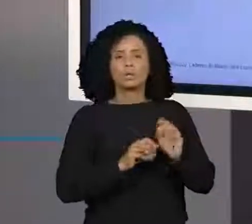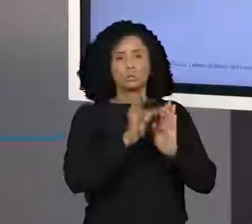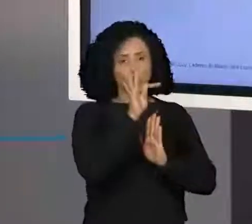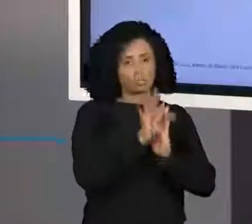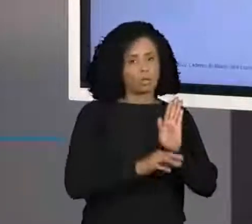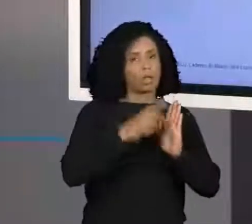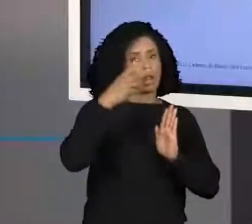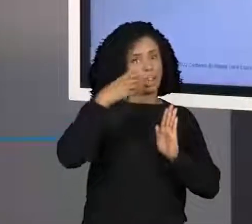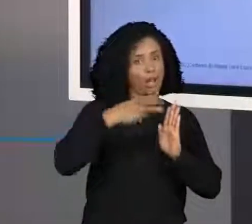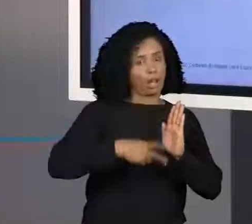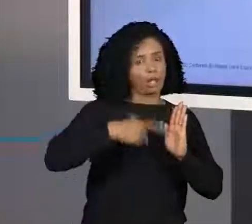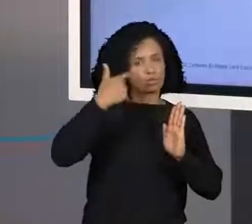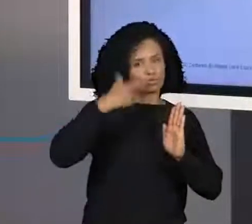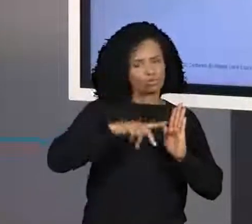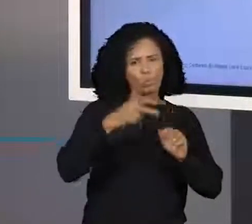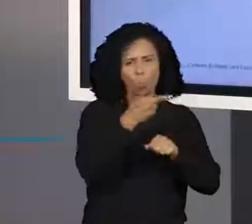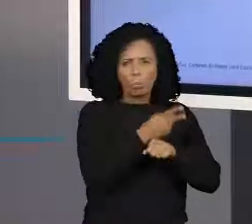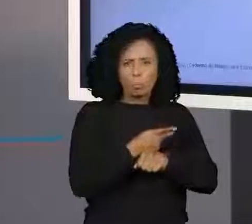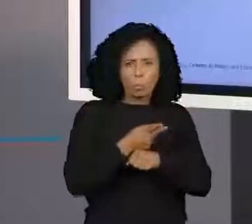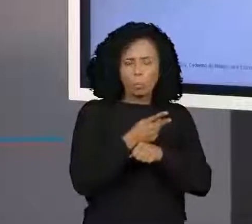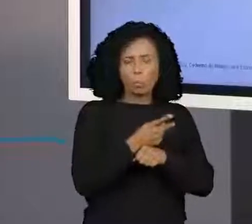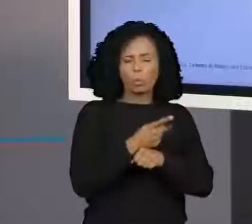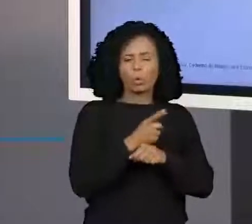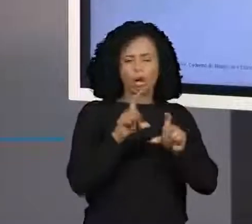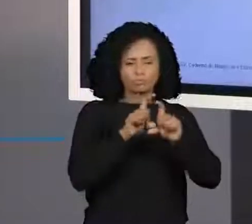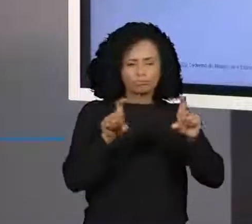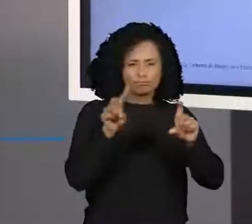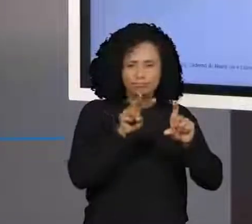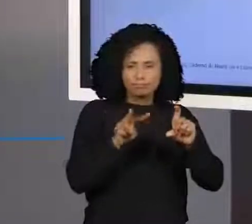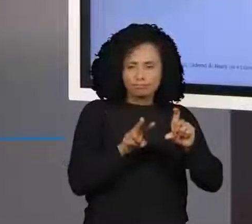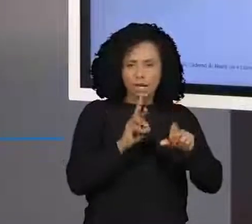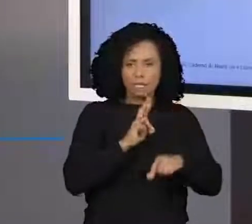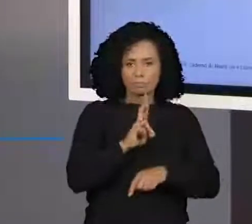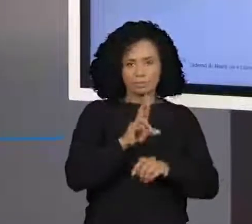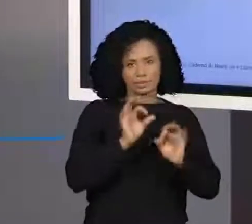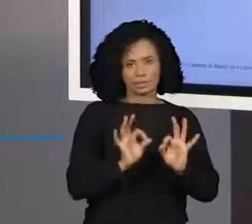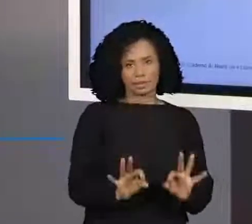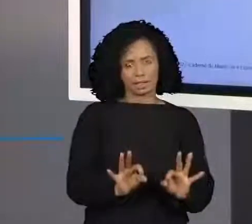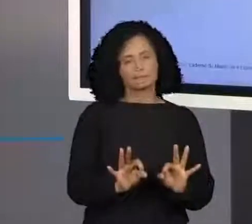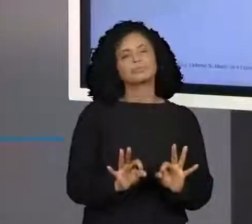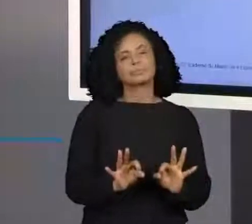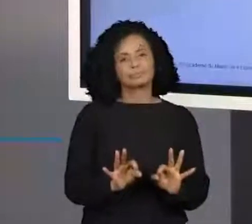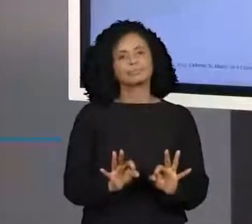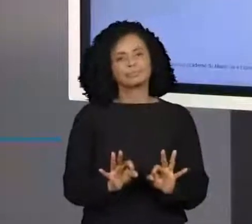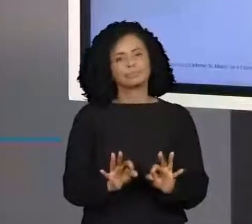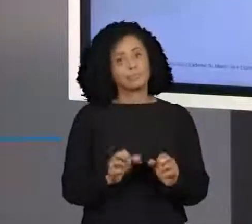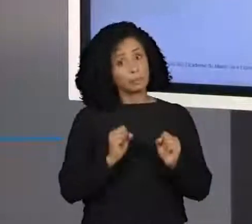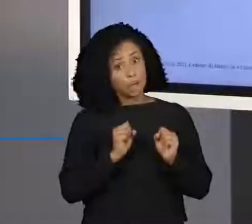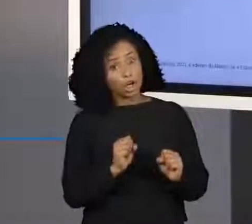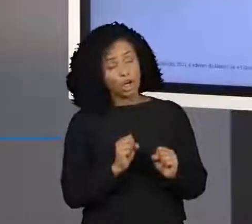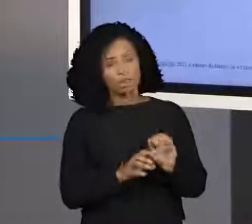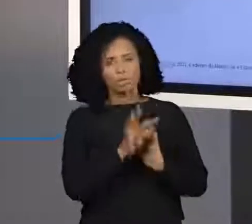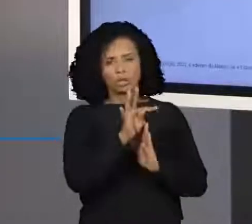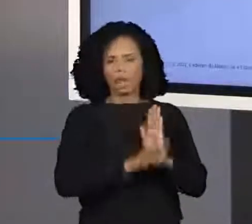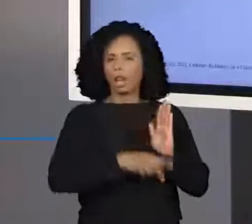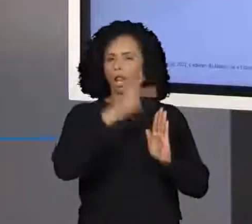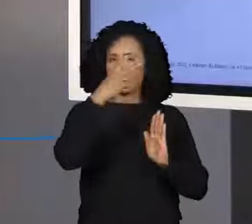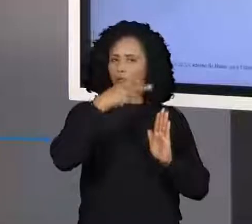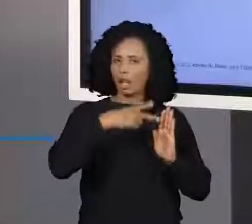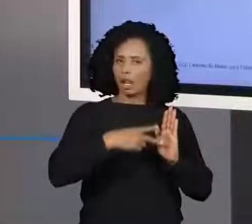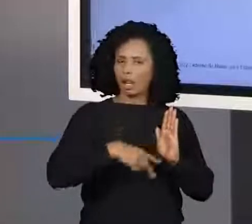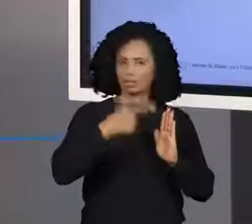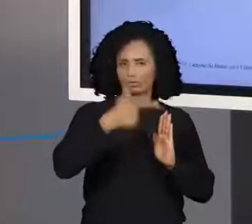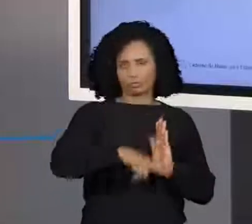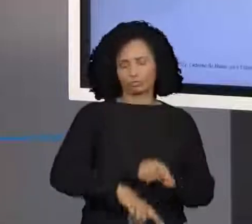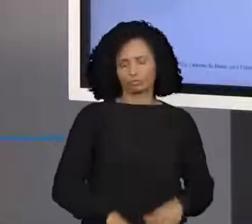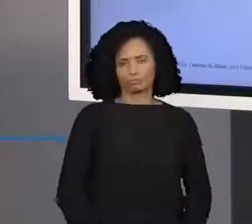ler novamente se aquilo não está na minha recordação, eu não consigo lembrar. Então, volta no texto. Uma outra dica,